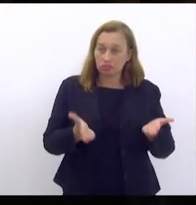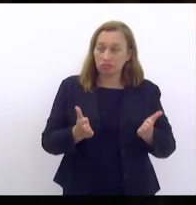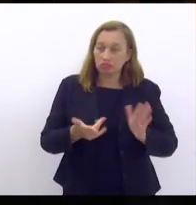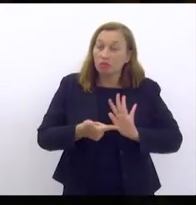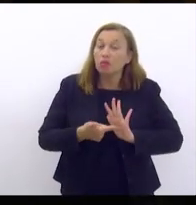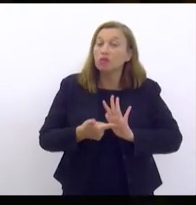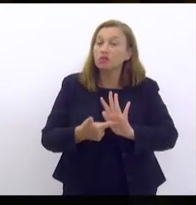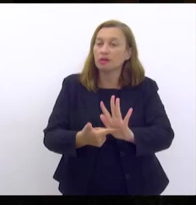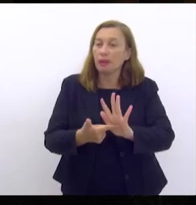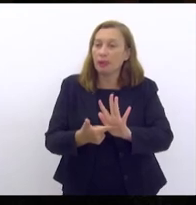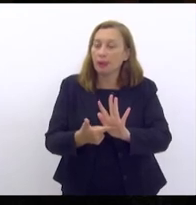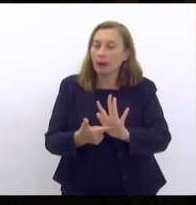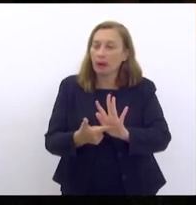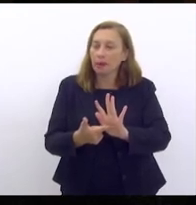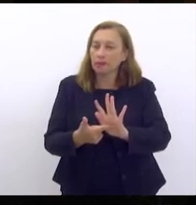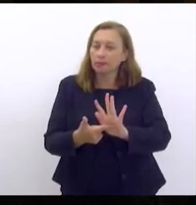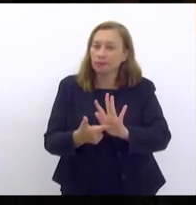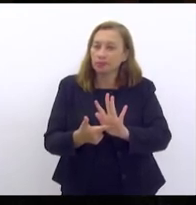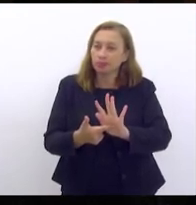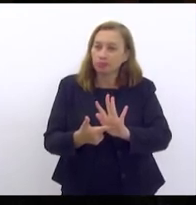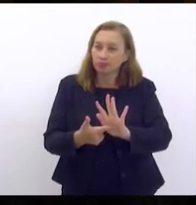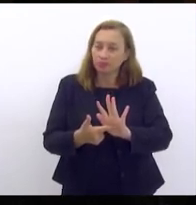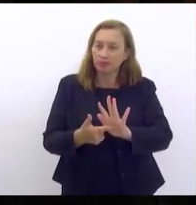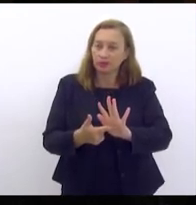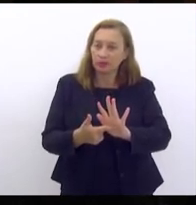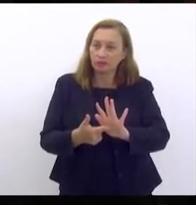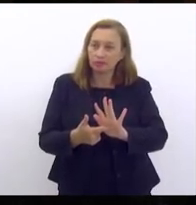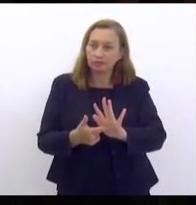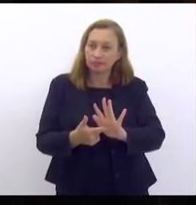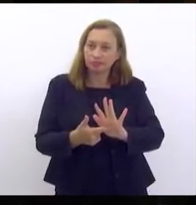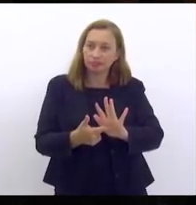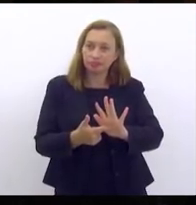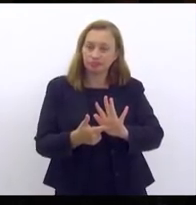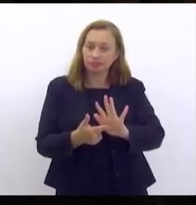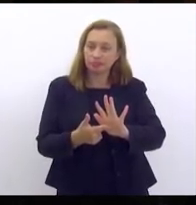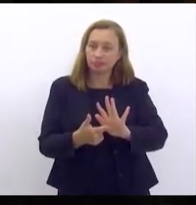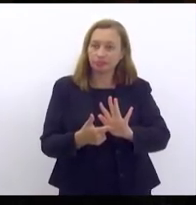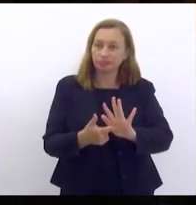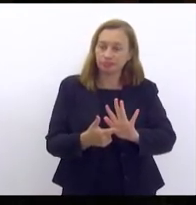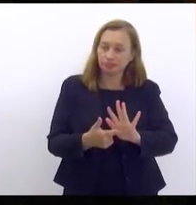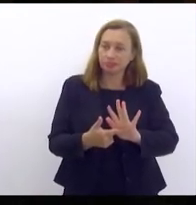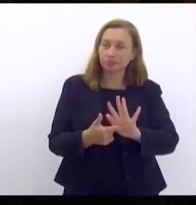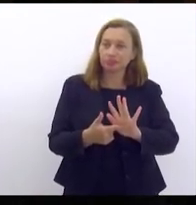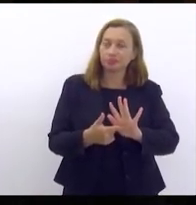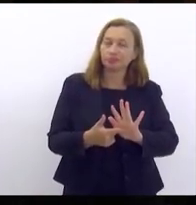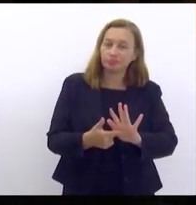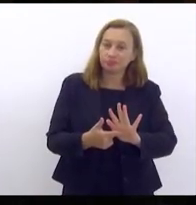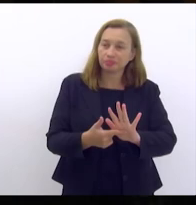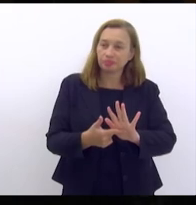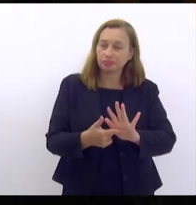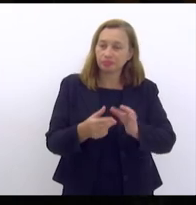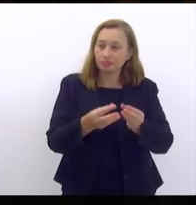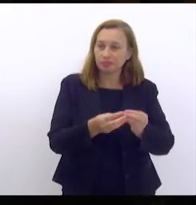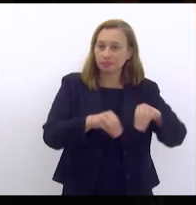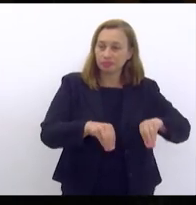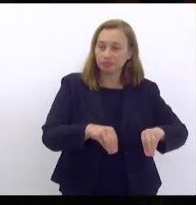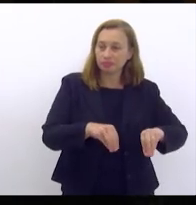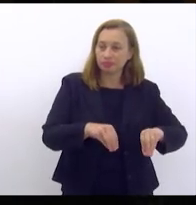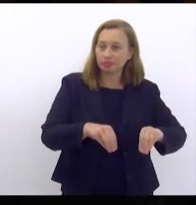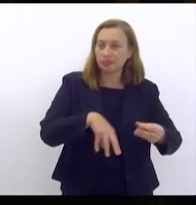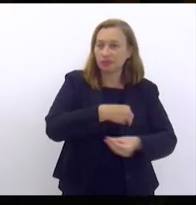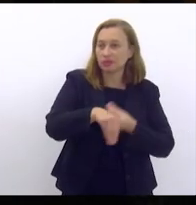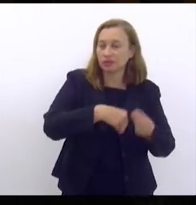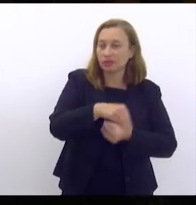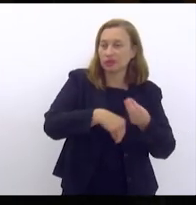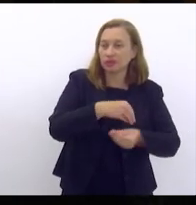revelar o maior escândalo envolvendo a indústria da multa na cidade do Rio de Janeiro.